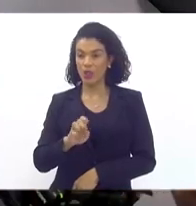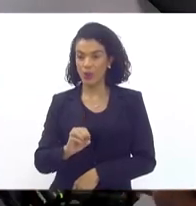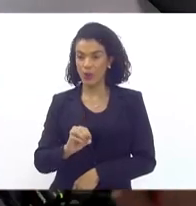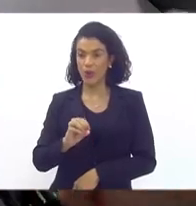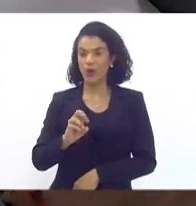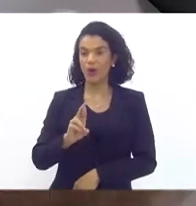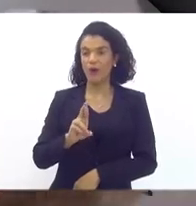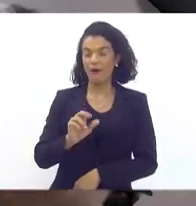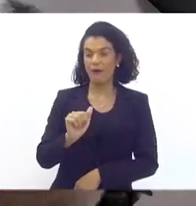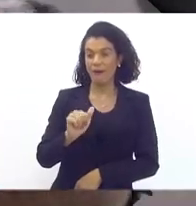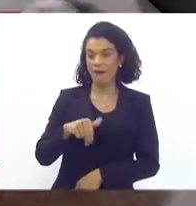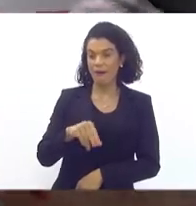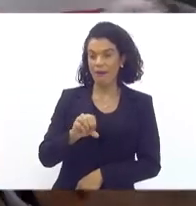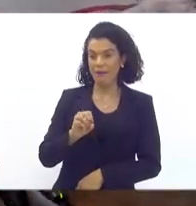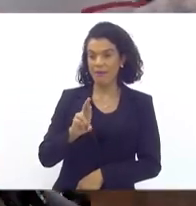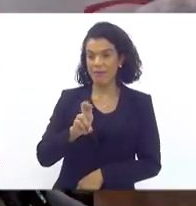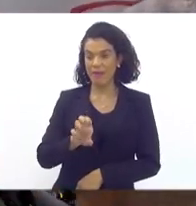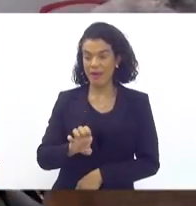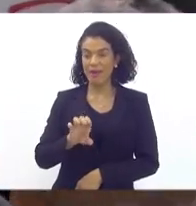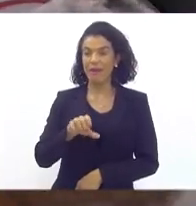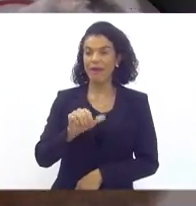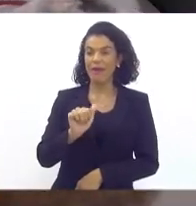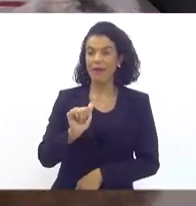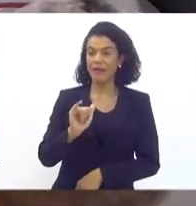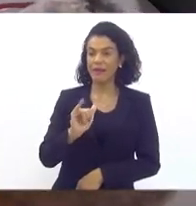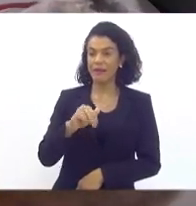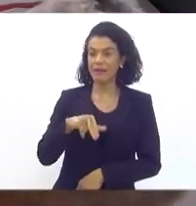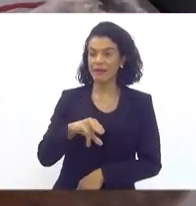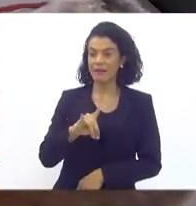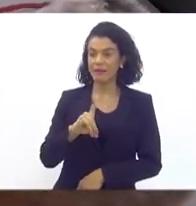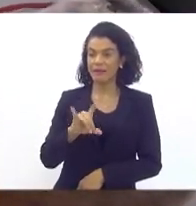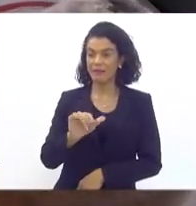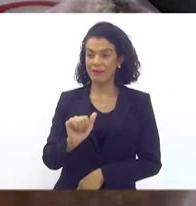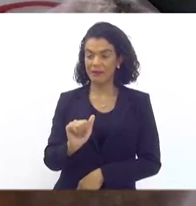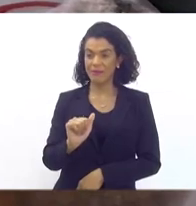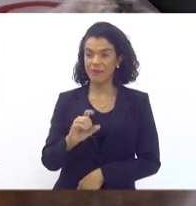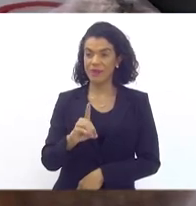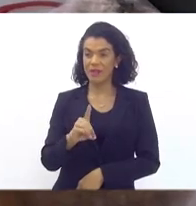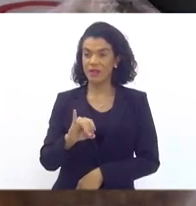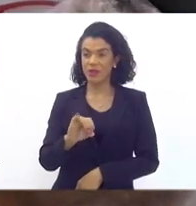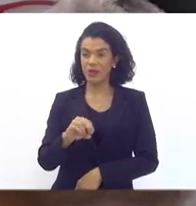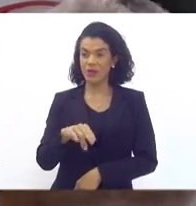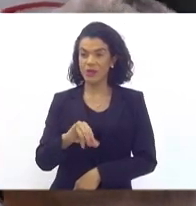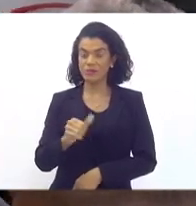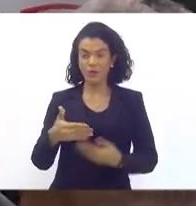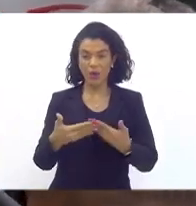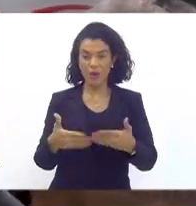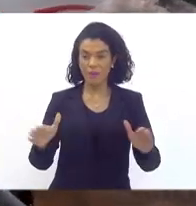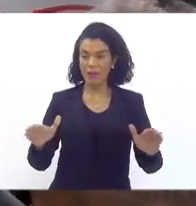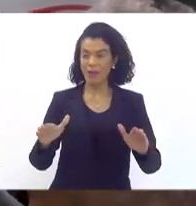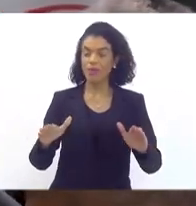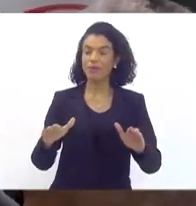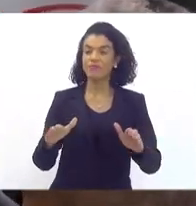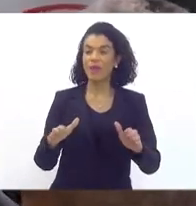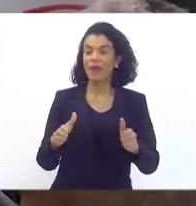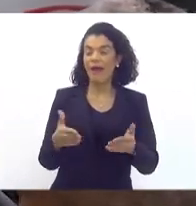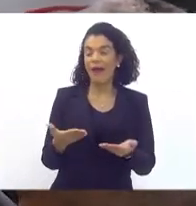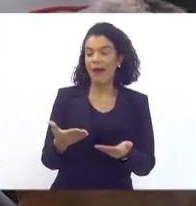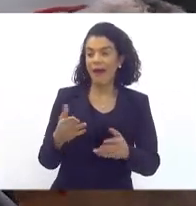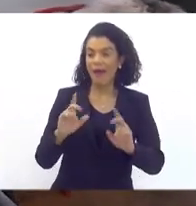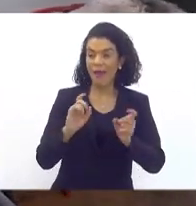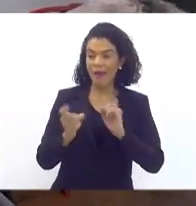delaroli deputada índia metal Deputado Dionísio Lins aberto dos trabalhos da reunião de instalação